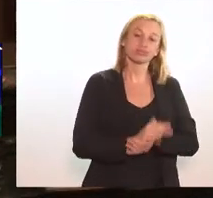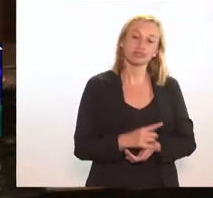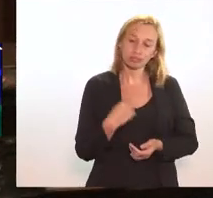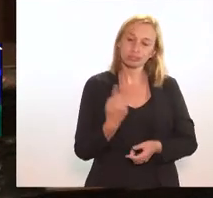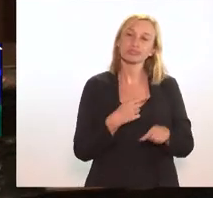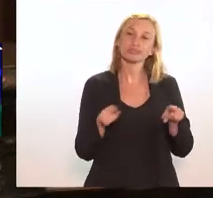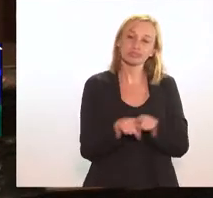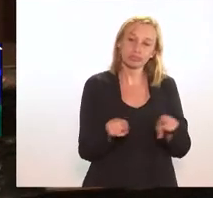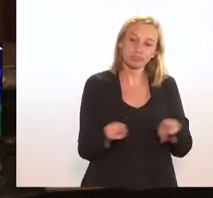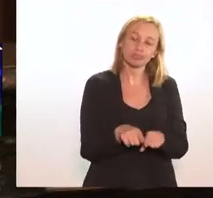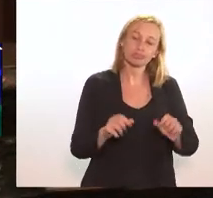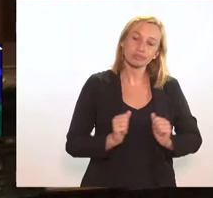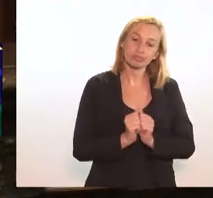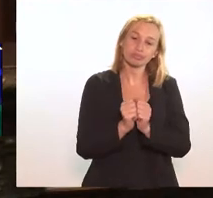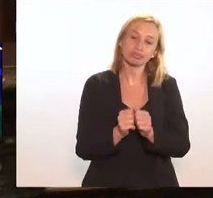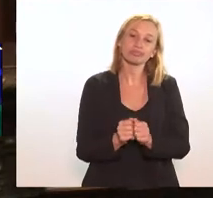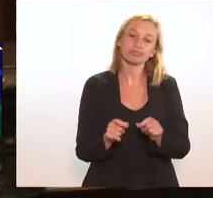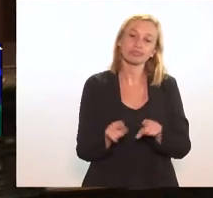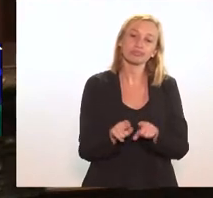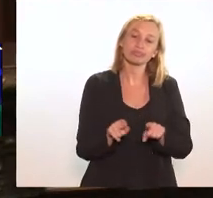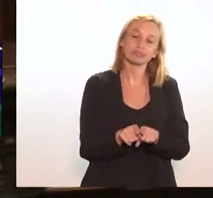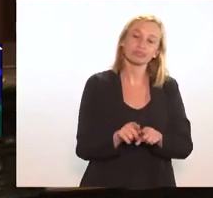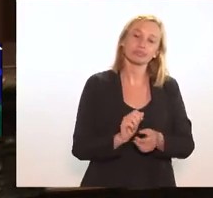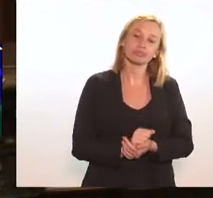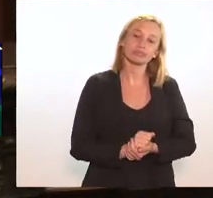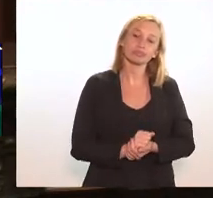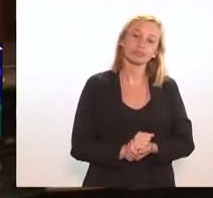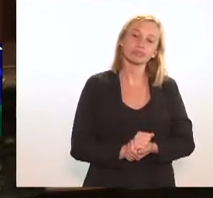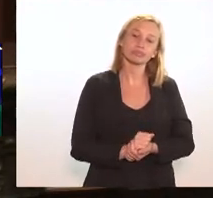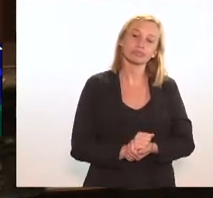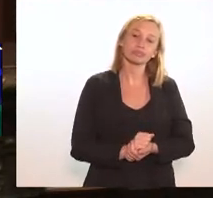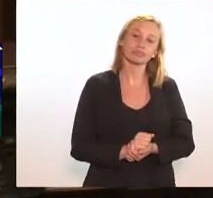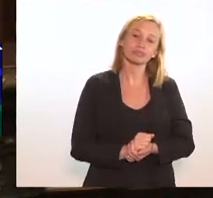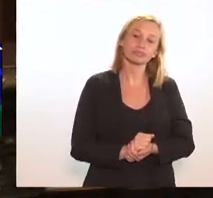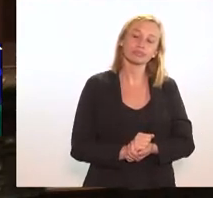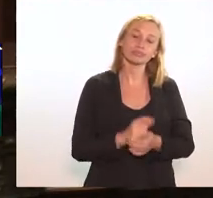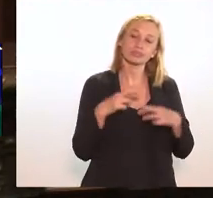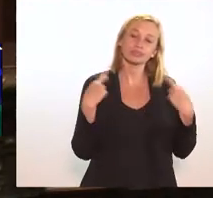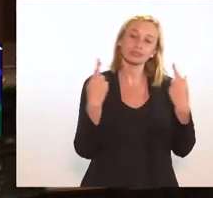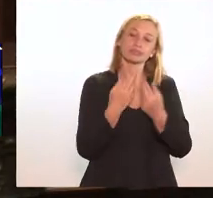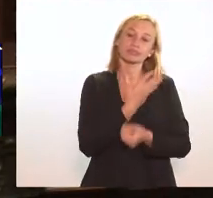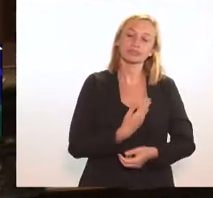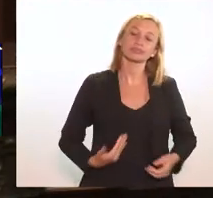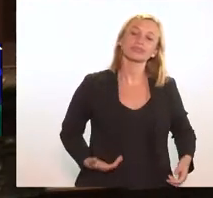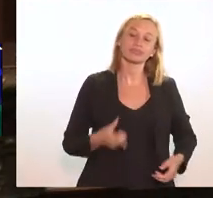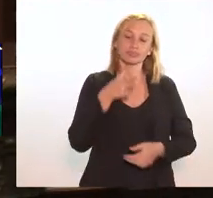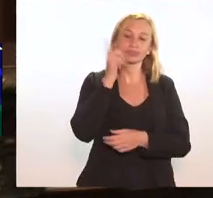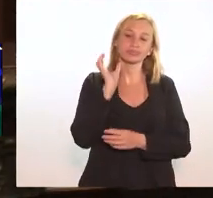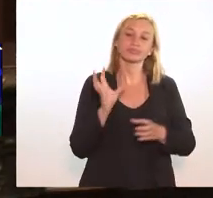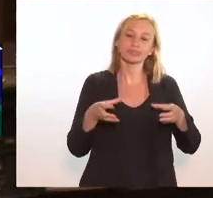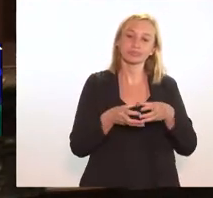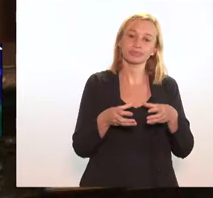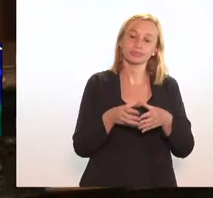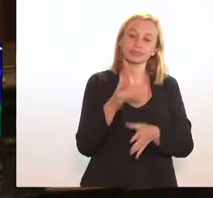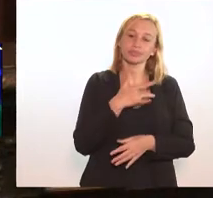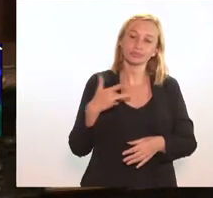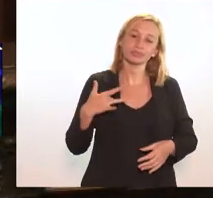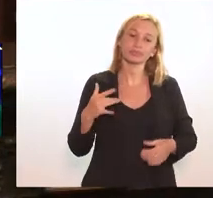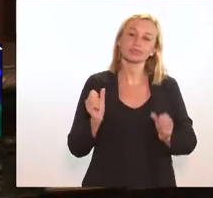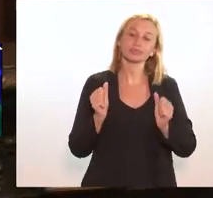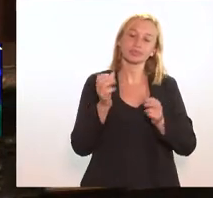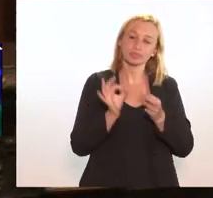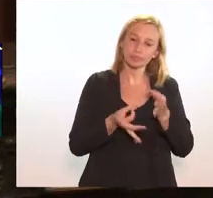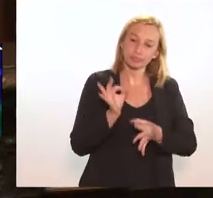também estamos participando ativamente, participamos da audiência pública ontem da Comissão de Saúde, justamente